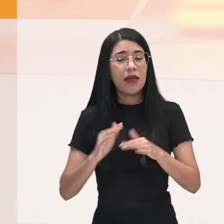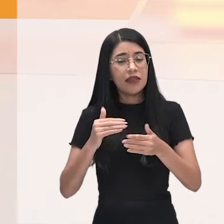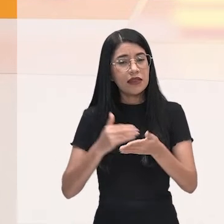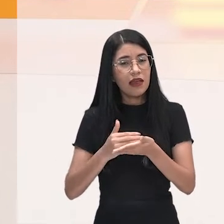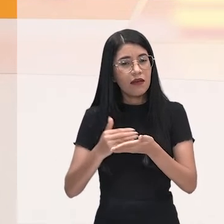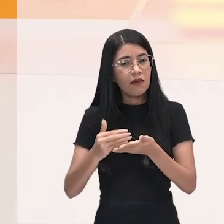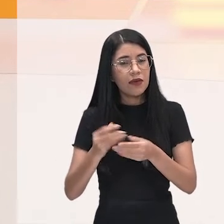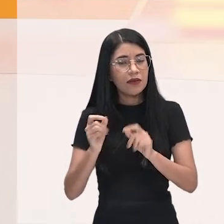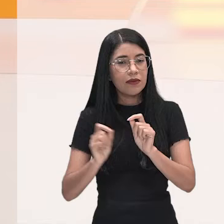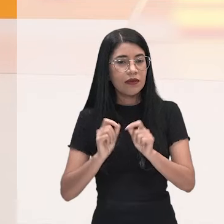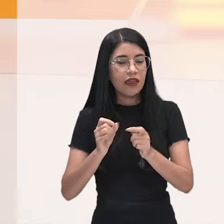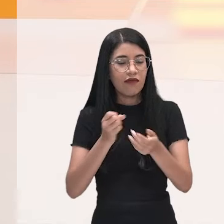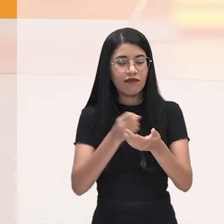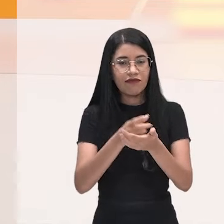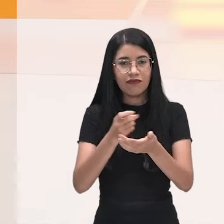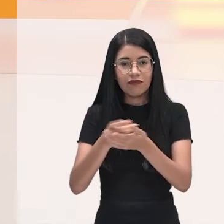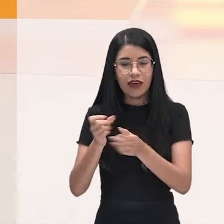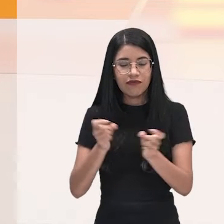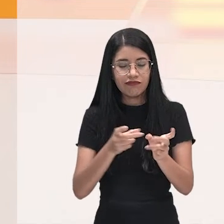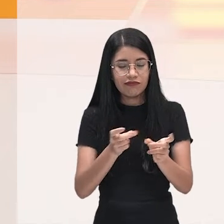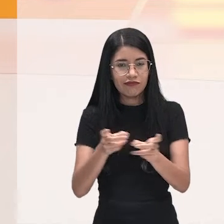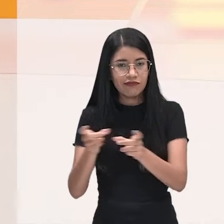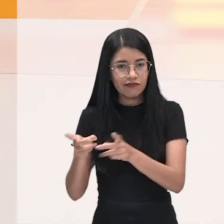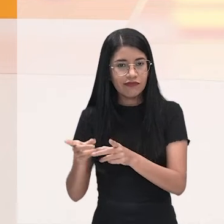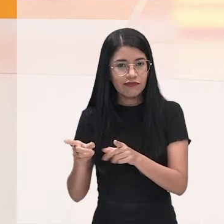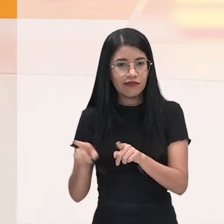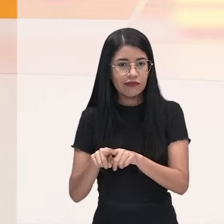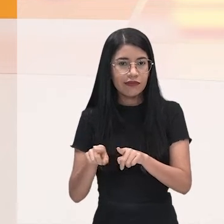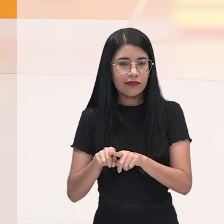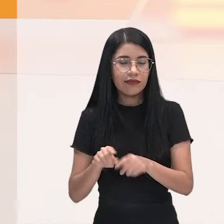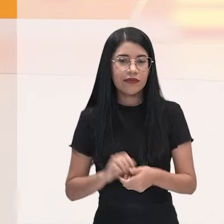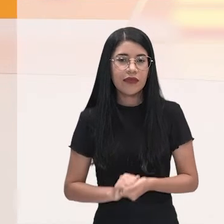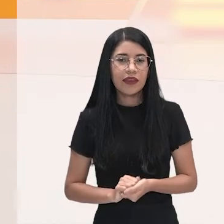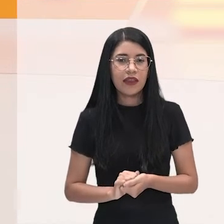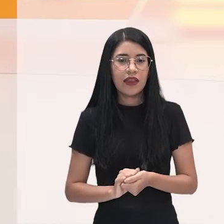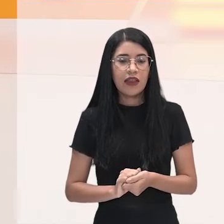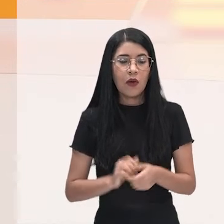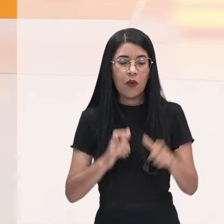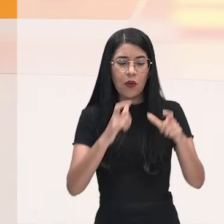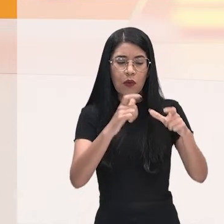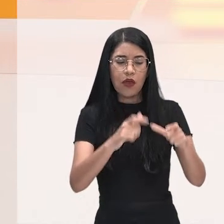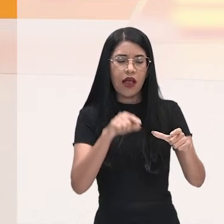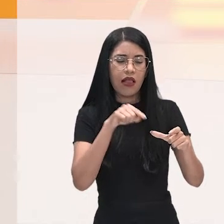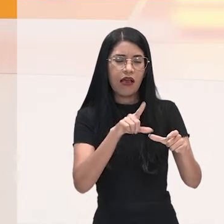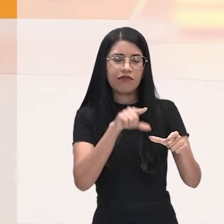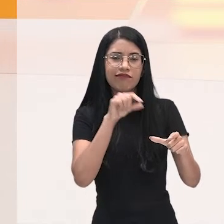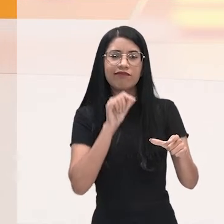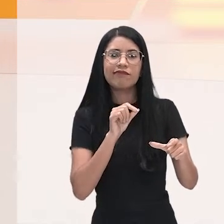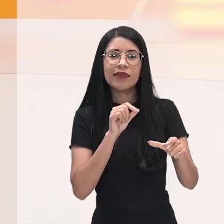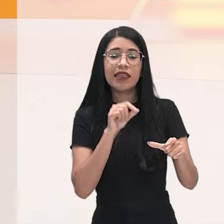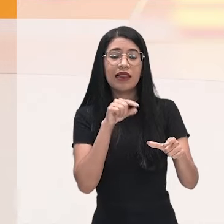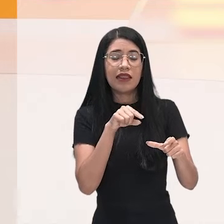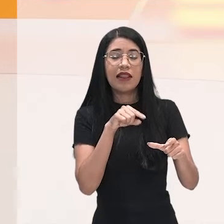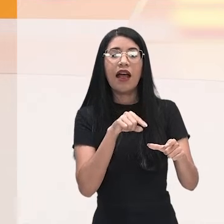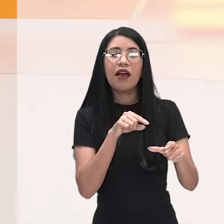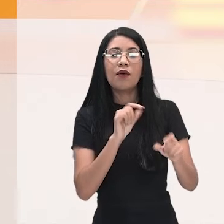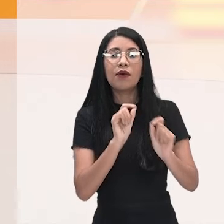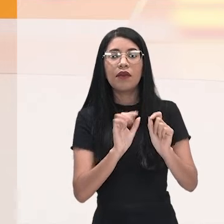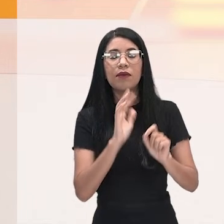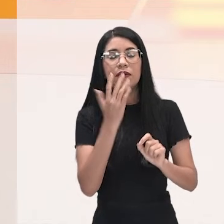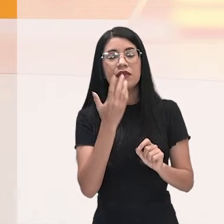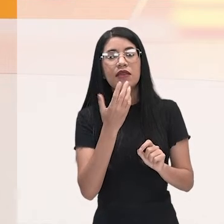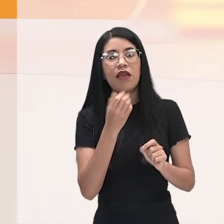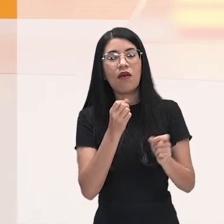um espaço onde a gente vai ter ali como principal característica o comércio, tá? E é desses entrepostos que as